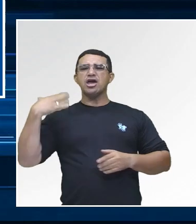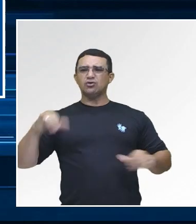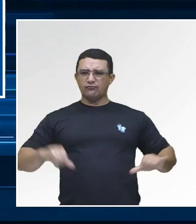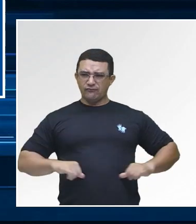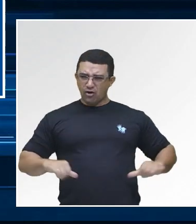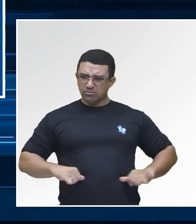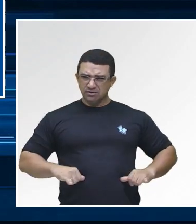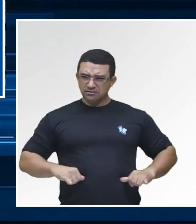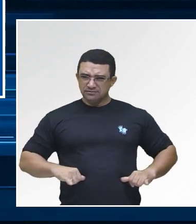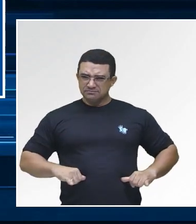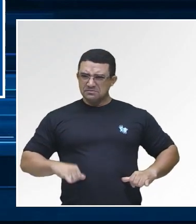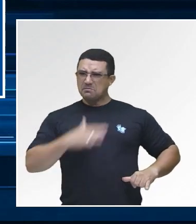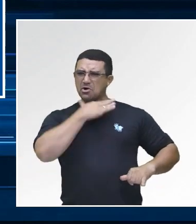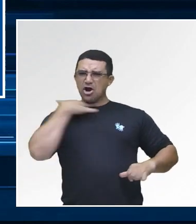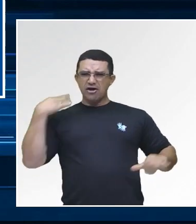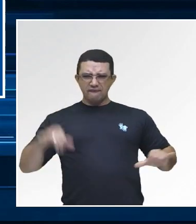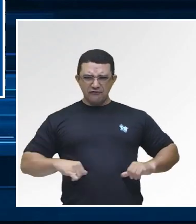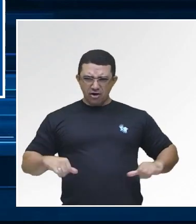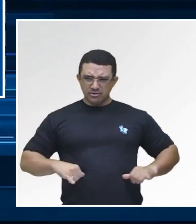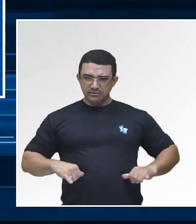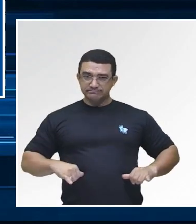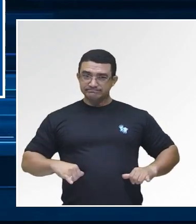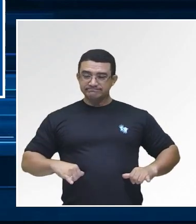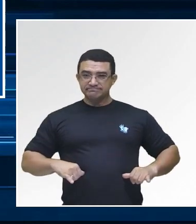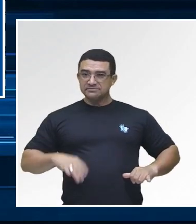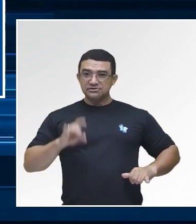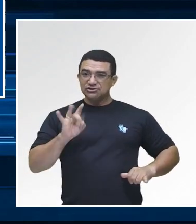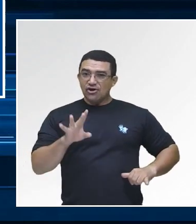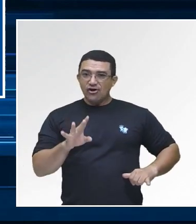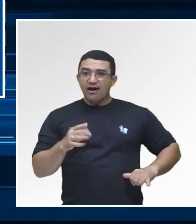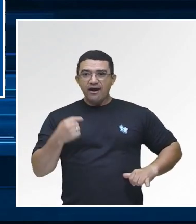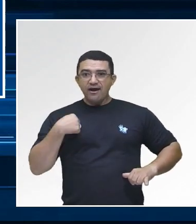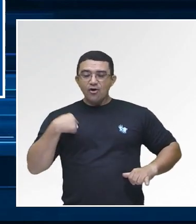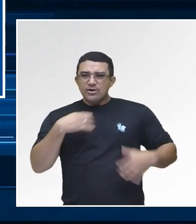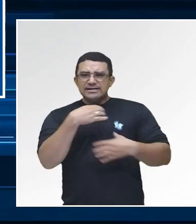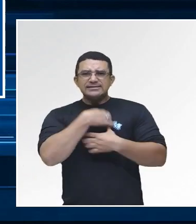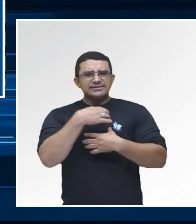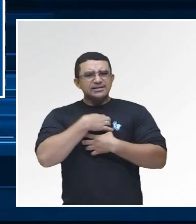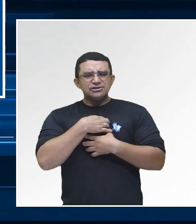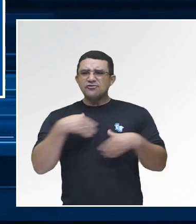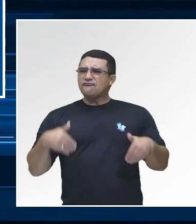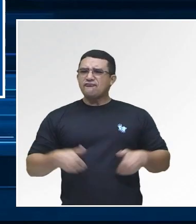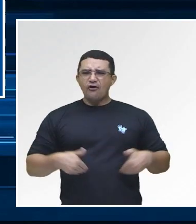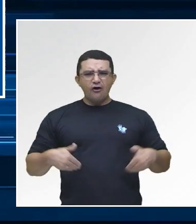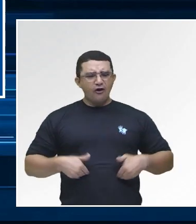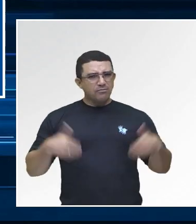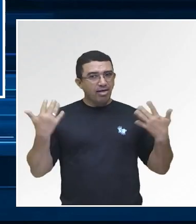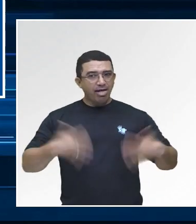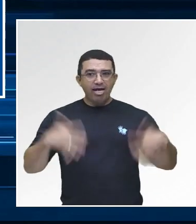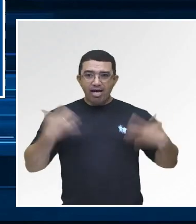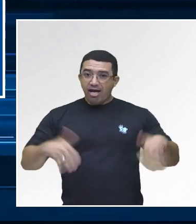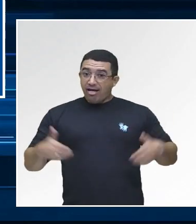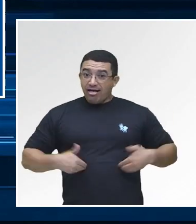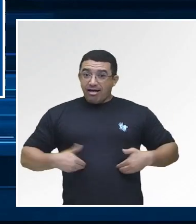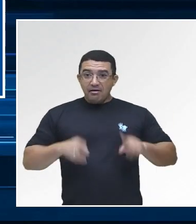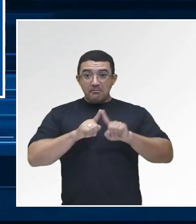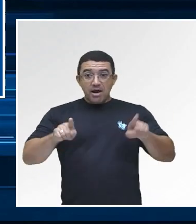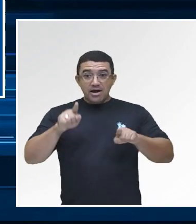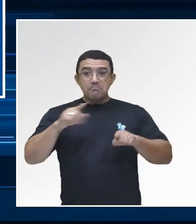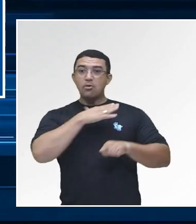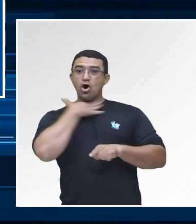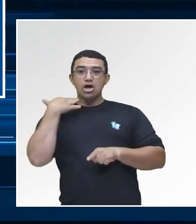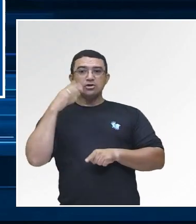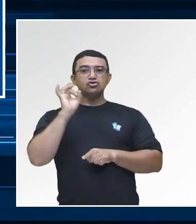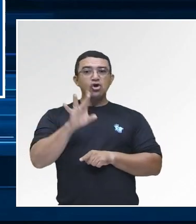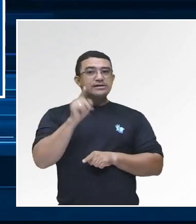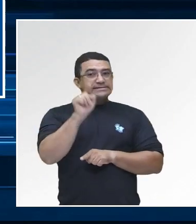muita vontade de comer, mas morrer mesmo de fome, a não ser que você passe vários dias sem comer.